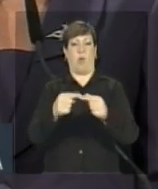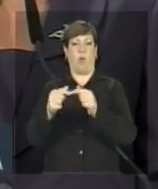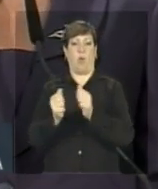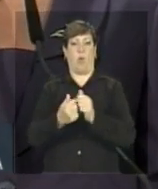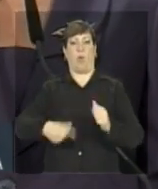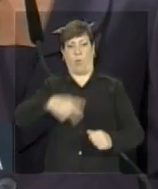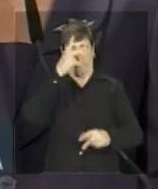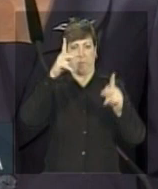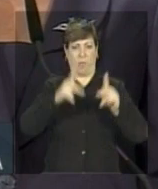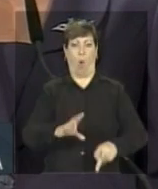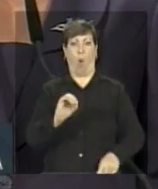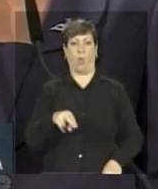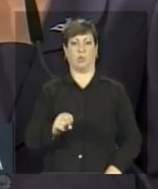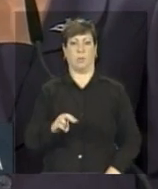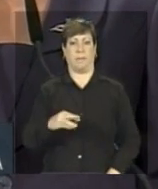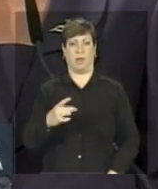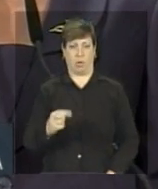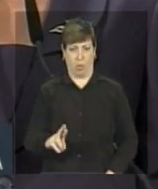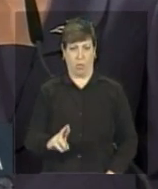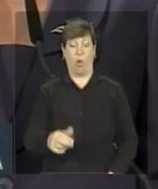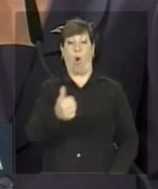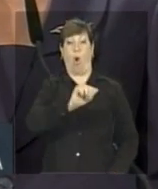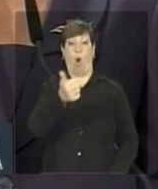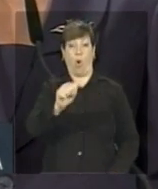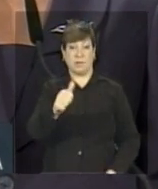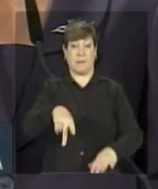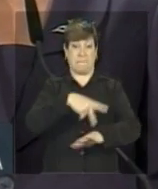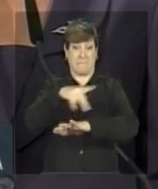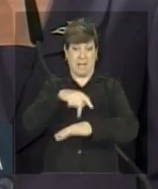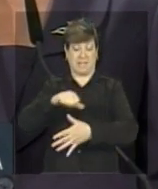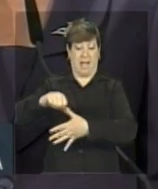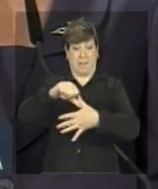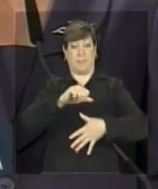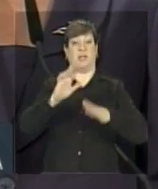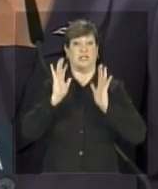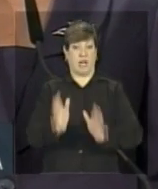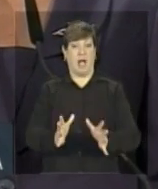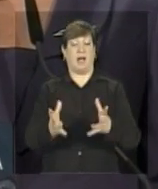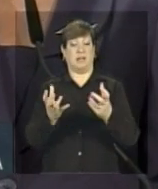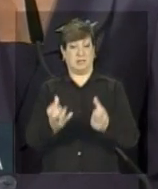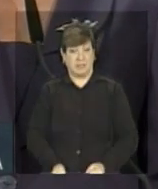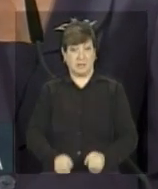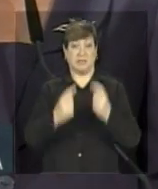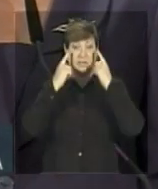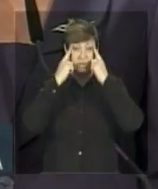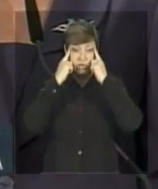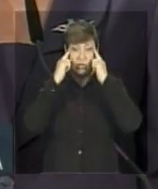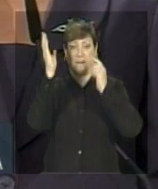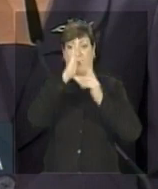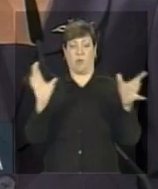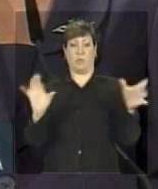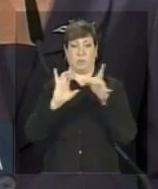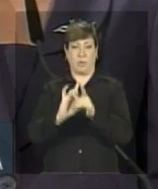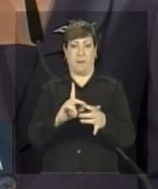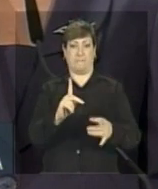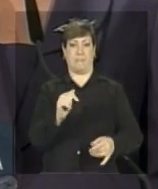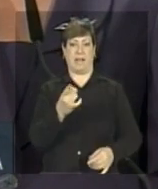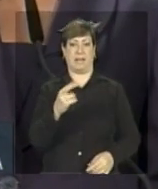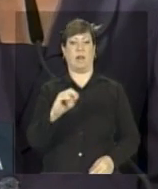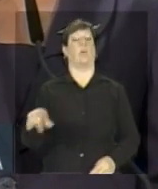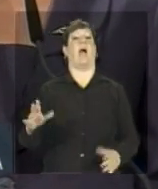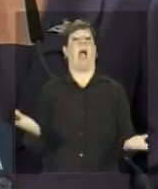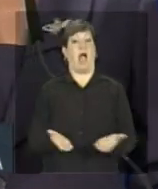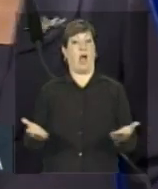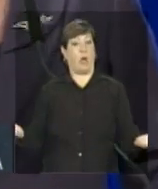consumidor. 11 países da América Latina já aderiram ao padrão NIPO brasileiro e estamos agora incentivando